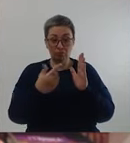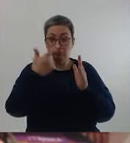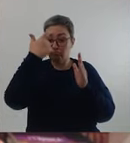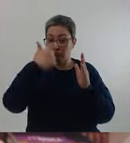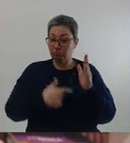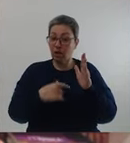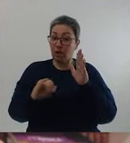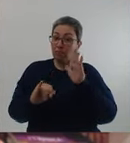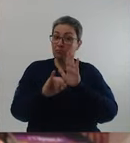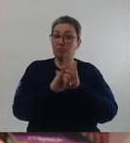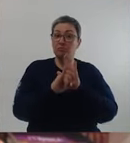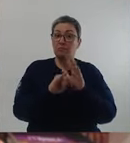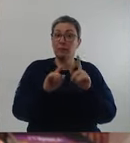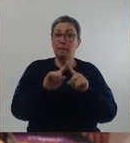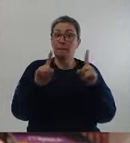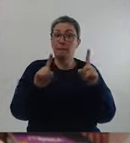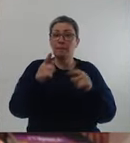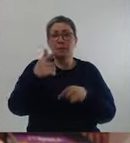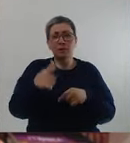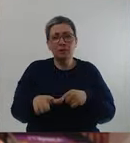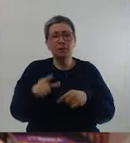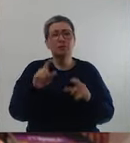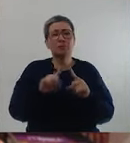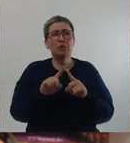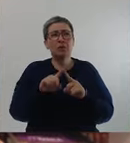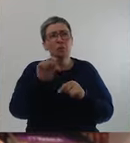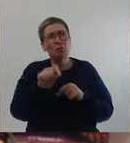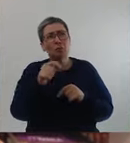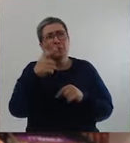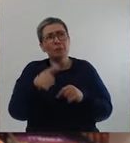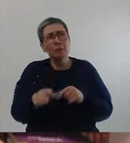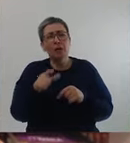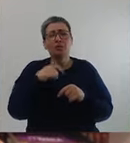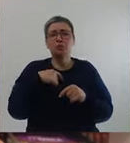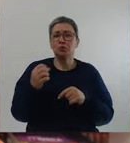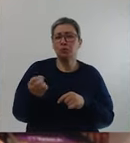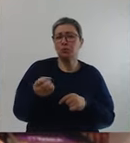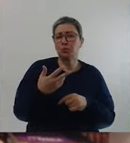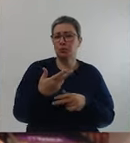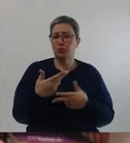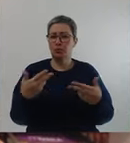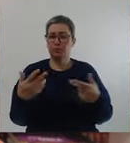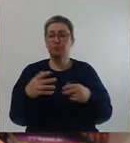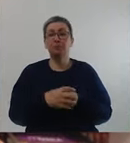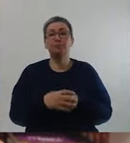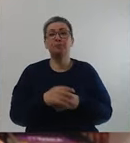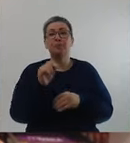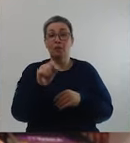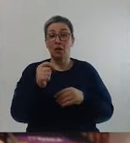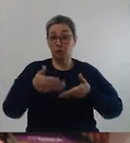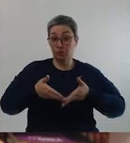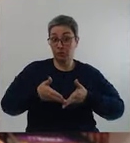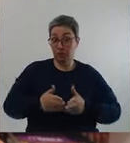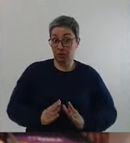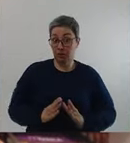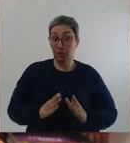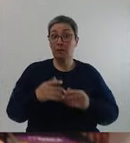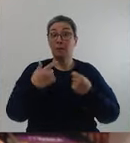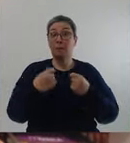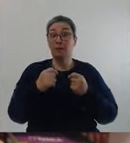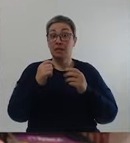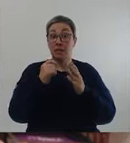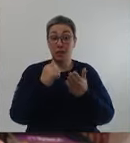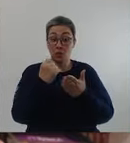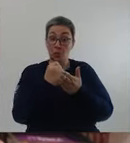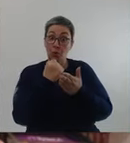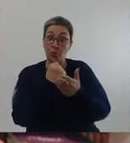identificam, ok? Mais uma vez, pois é só para a gente vai trazer mais umas novidades aí. Vamos lá. Ao nascer, a pessoa deve